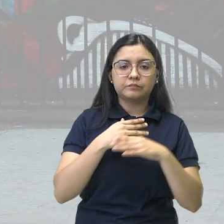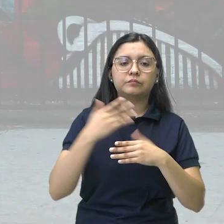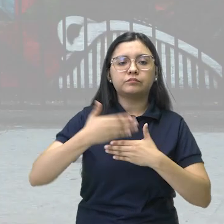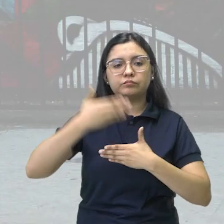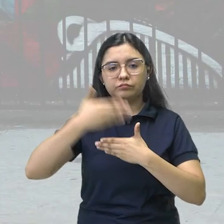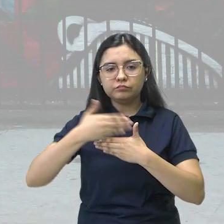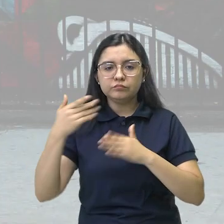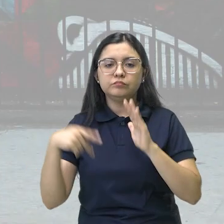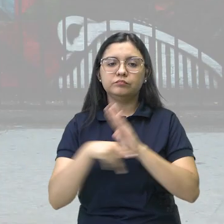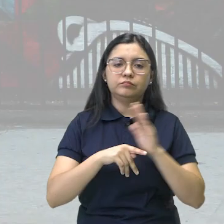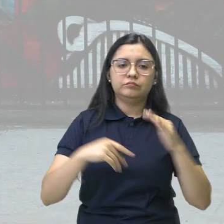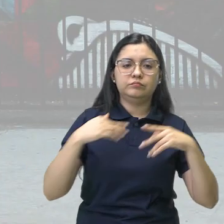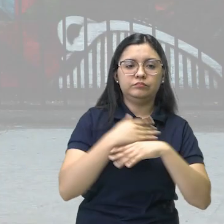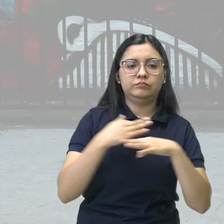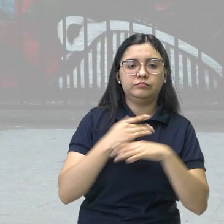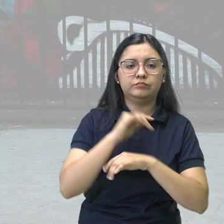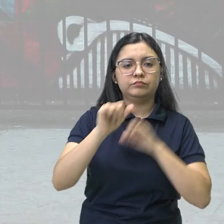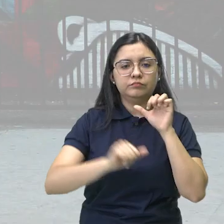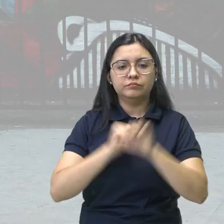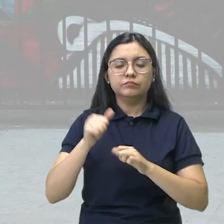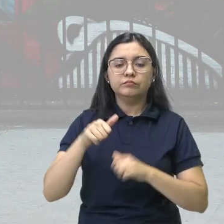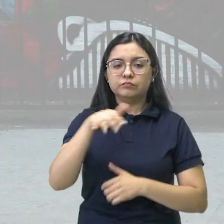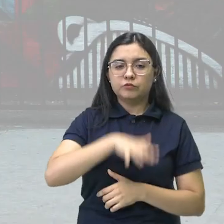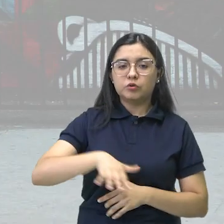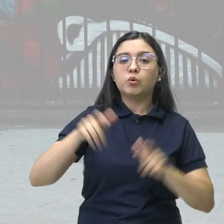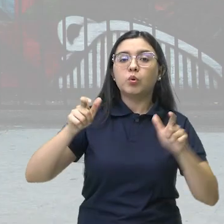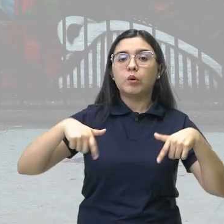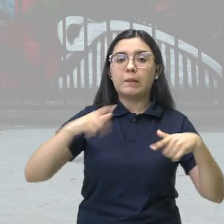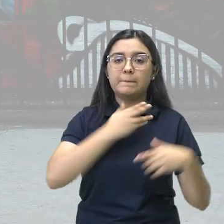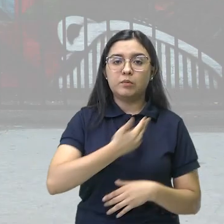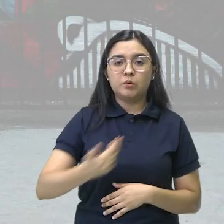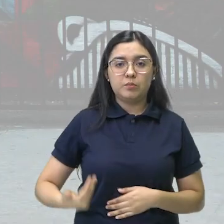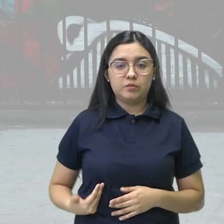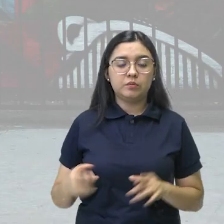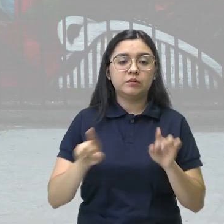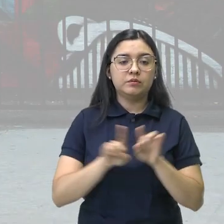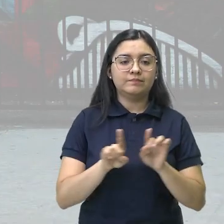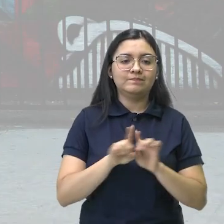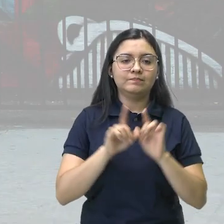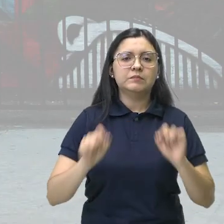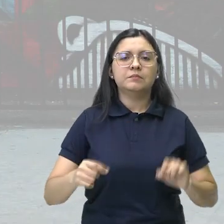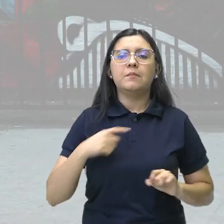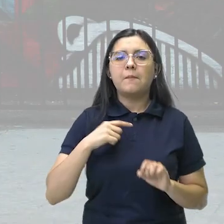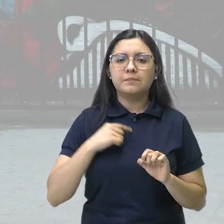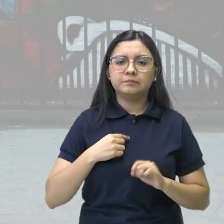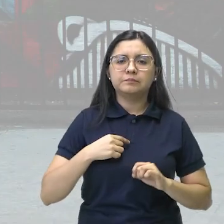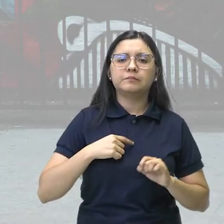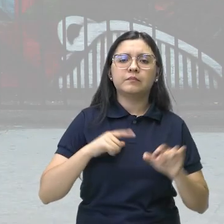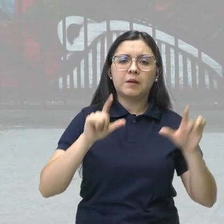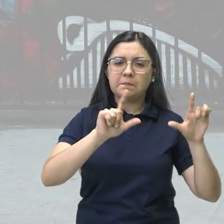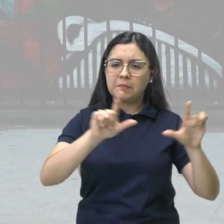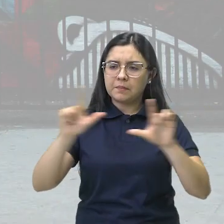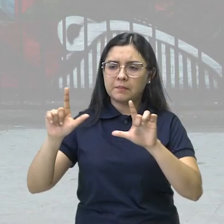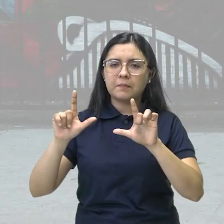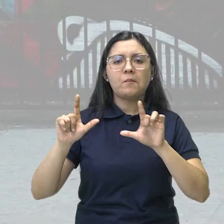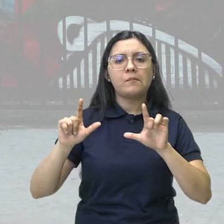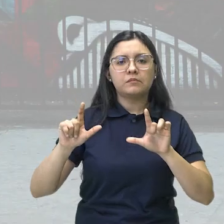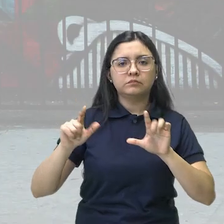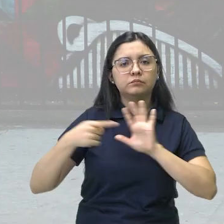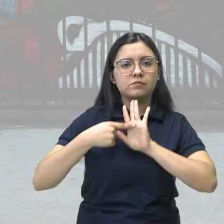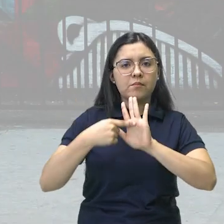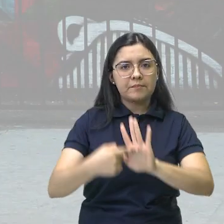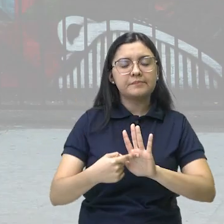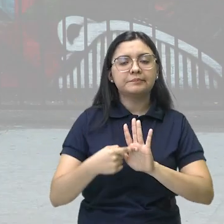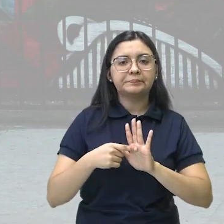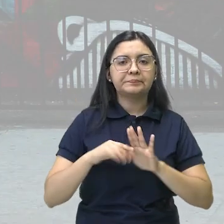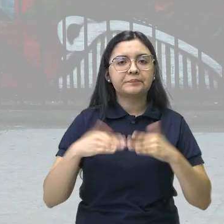os muros e paredes das cidades, transformando espaços públicos em verdadeiras galerias a céu